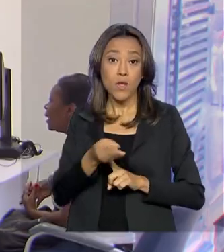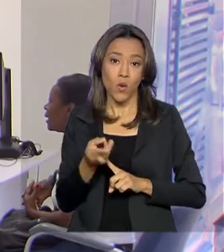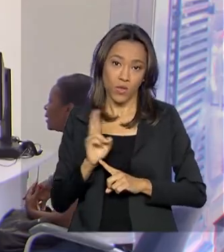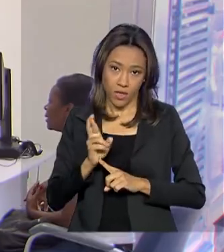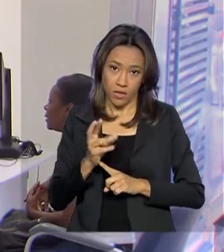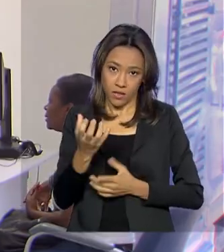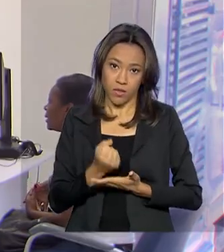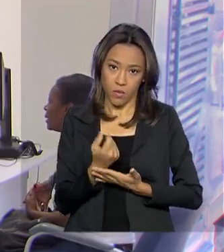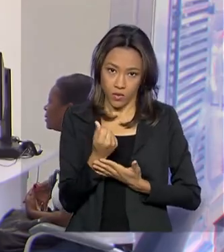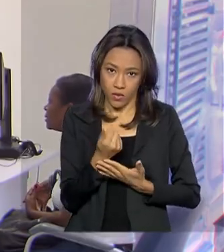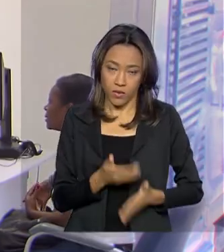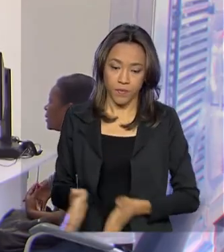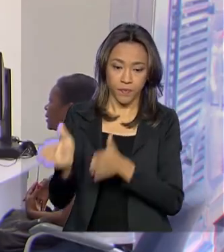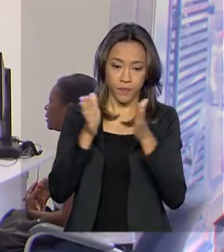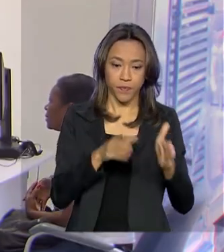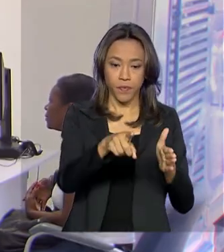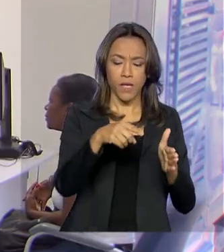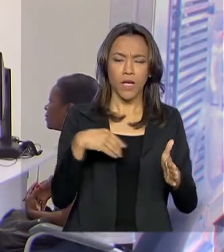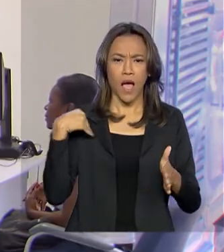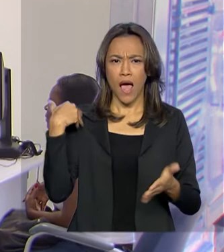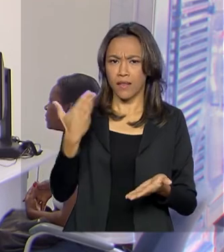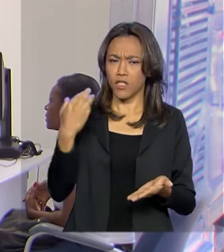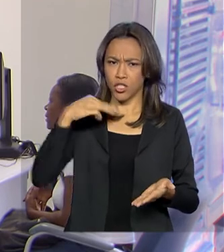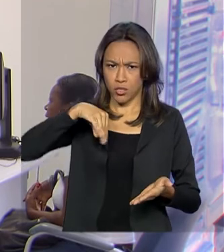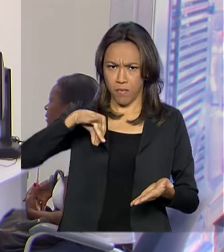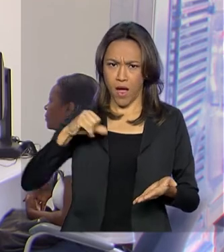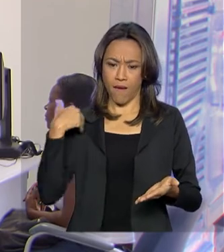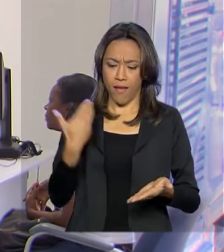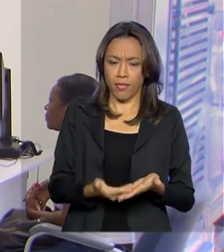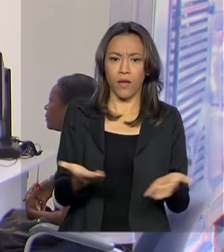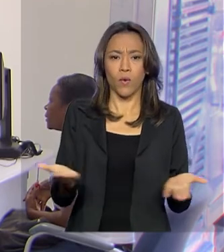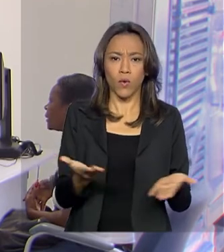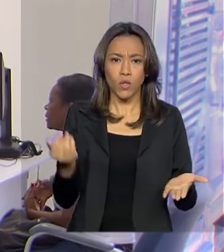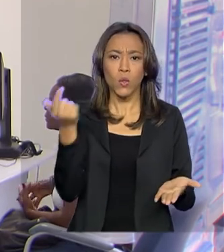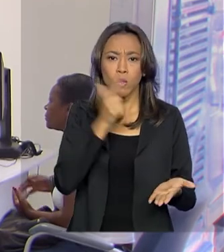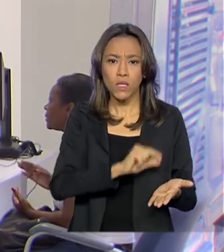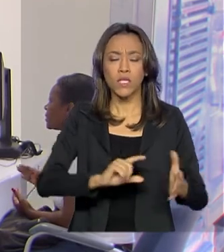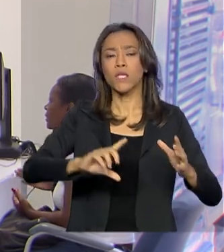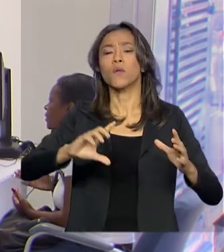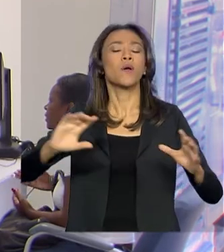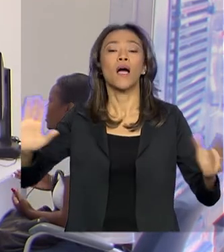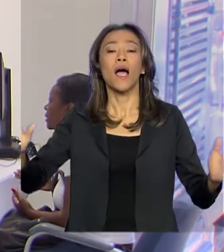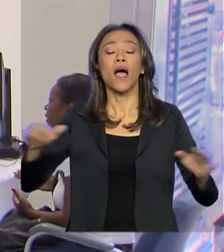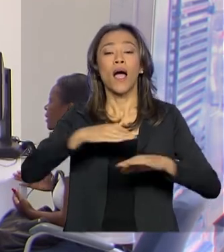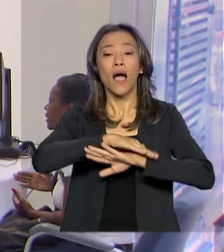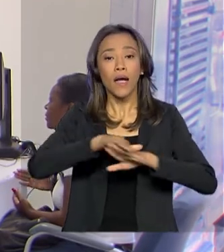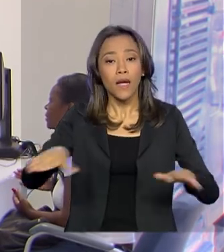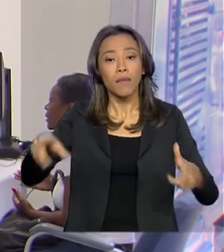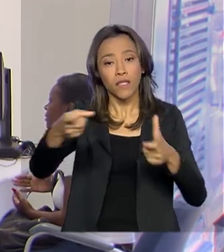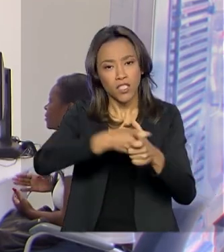maio até aqui, a gente conseguiu receber, liquidar a dívida para mais de 350 mil famílias. . . . . Obrigado.